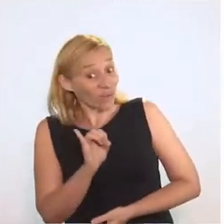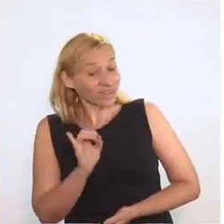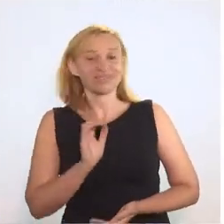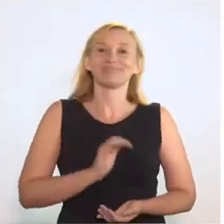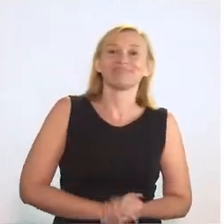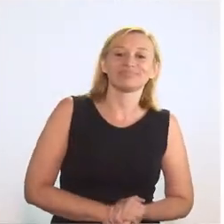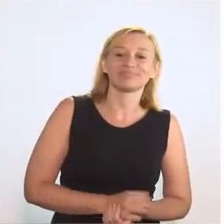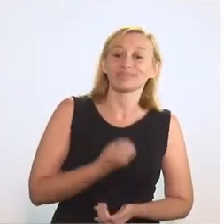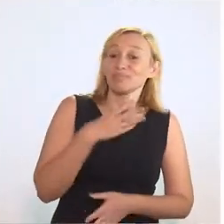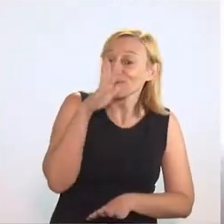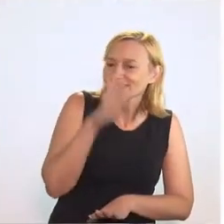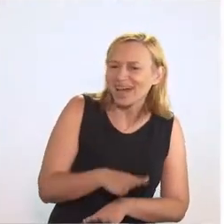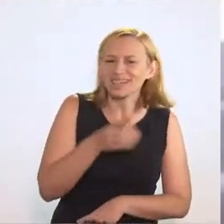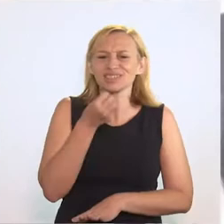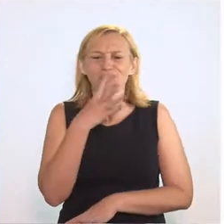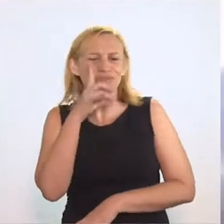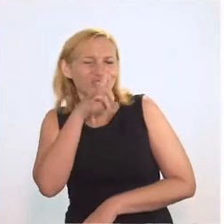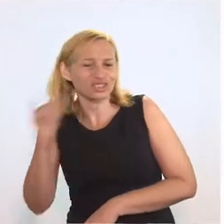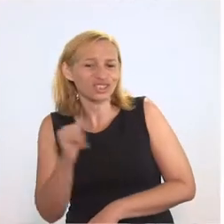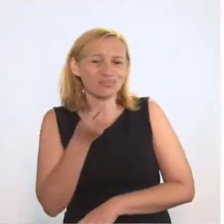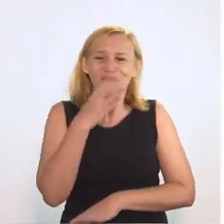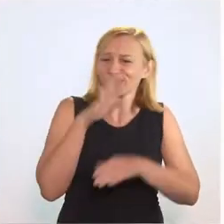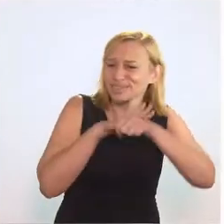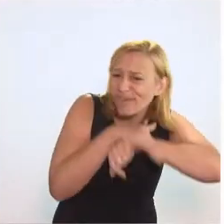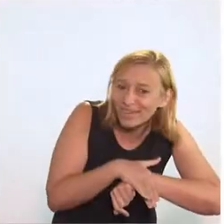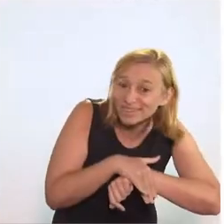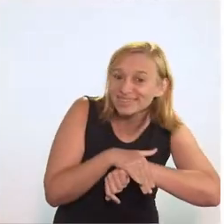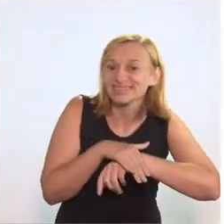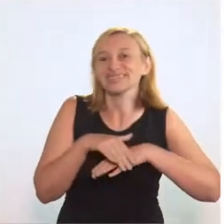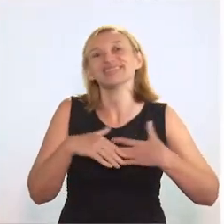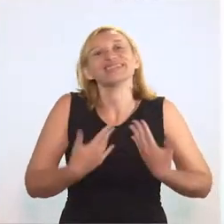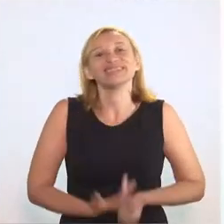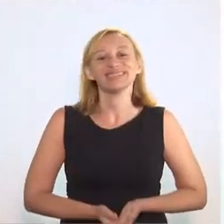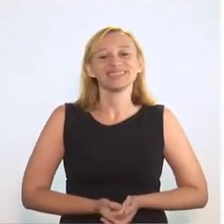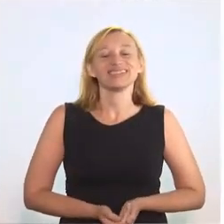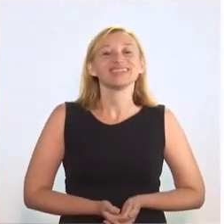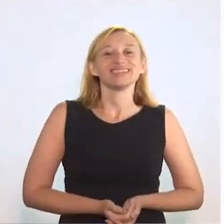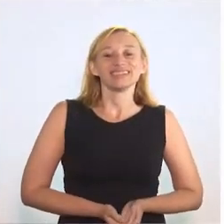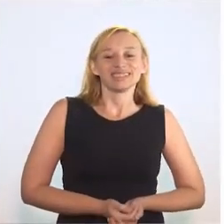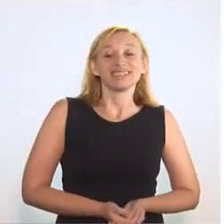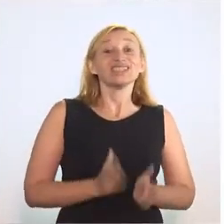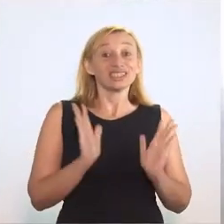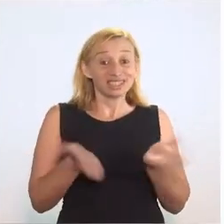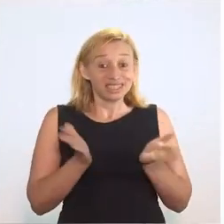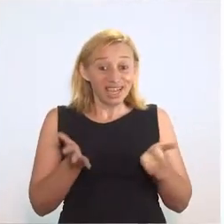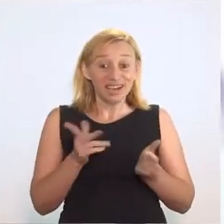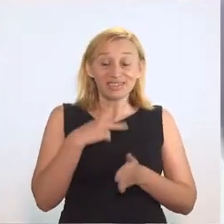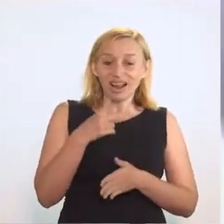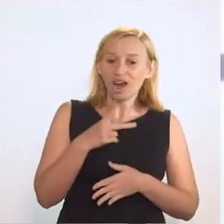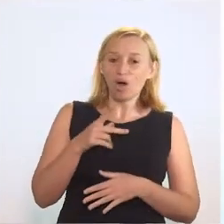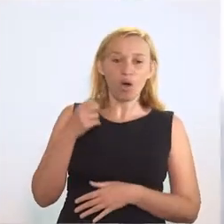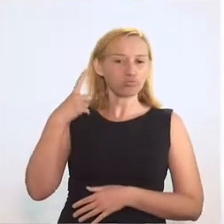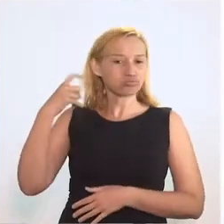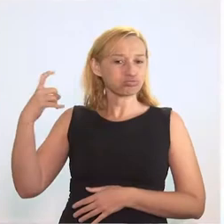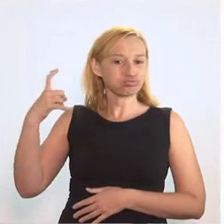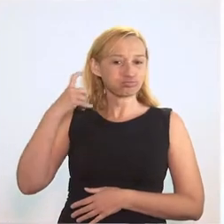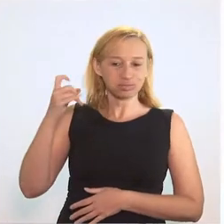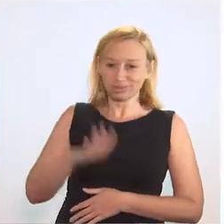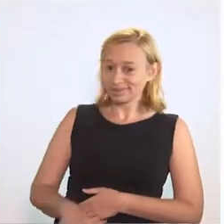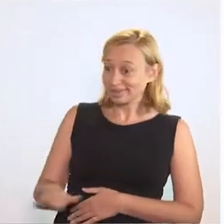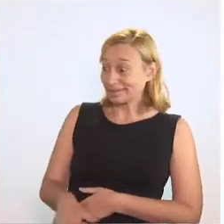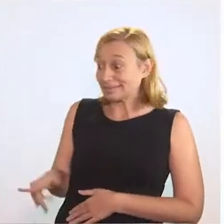Oi, né? Boa tarde, bom dia, boa noite, dependendo da hora que a galera estiver vindo. Já vou adiantar que há barulho de